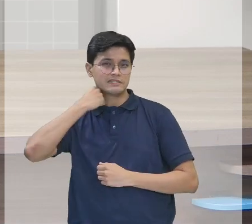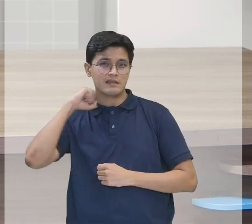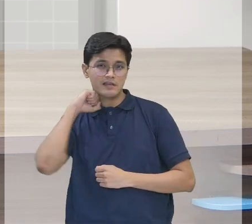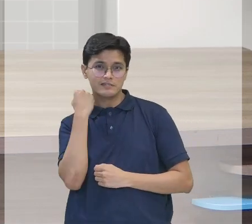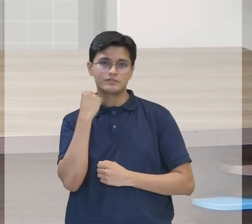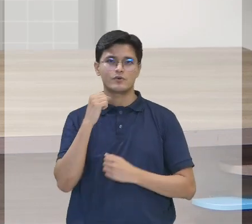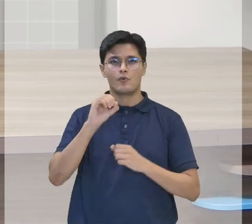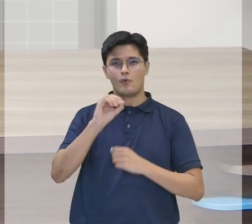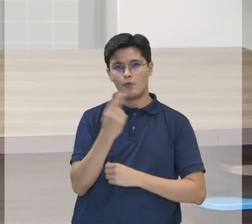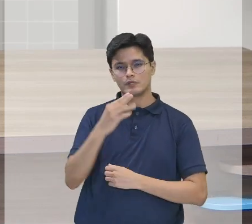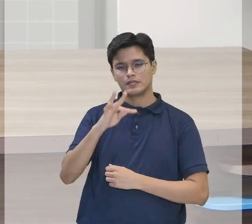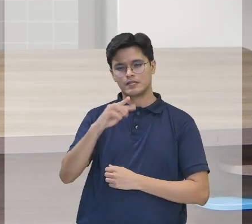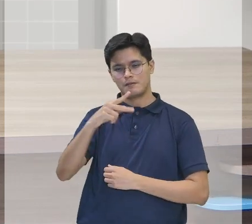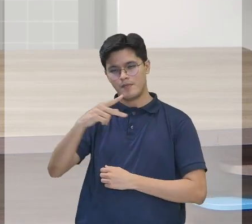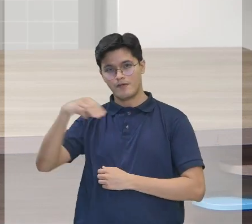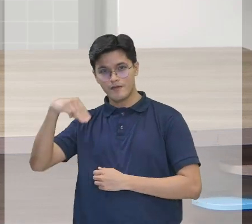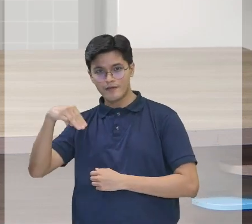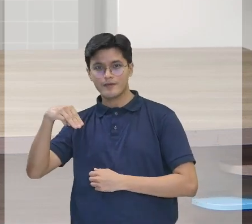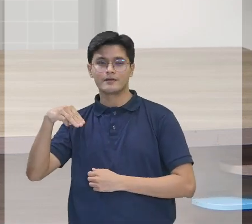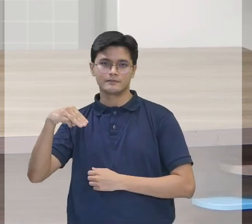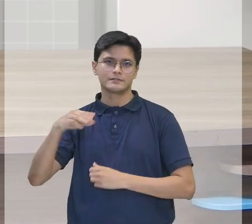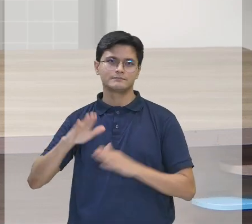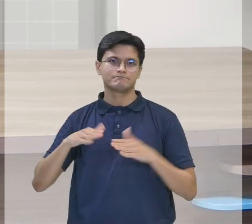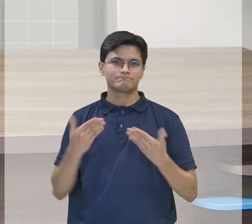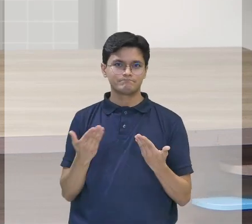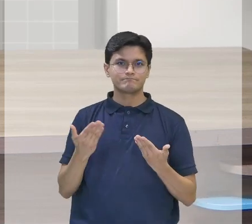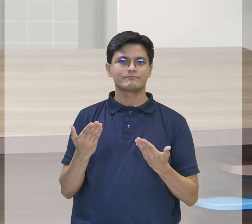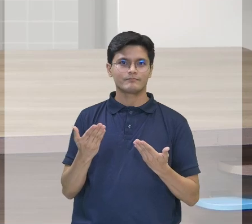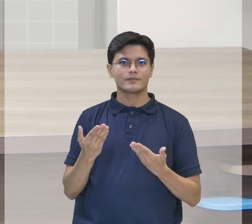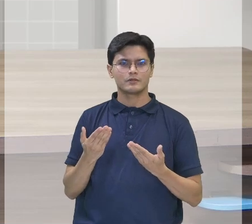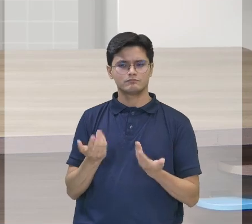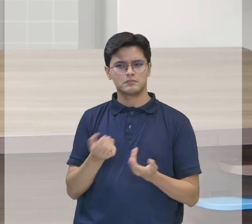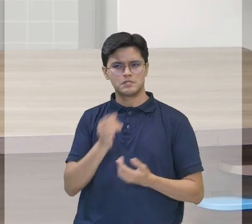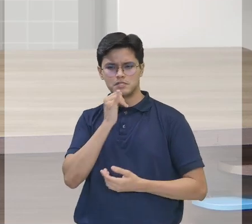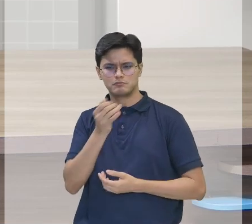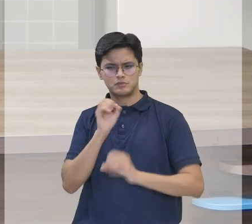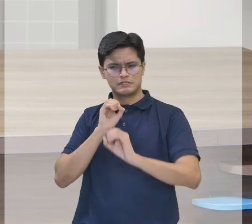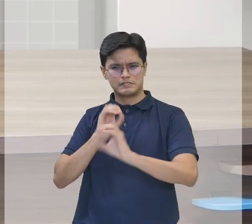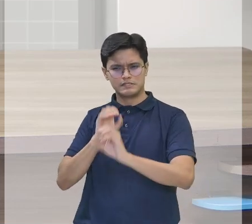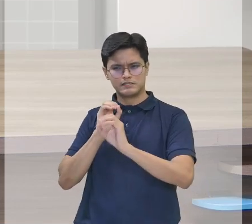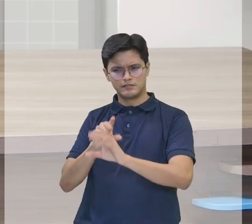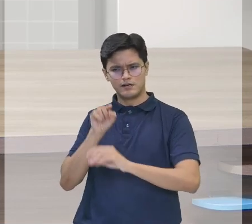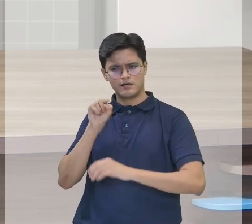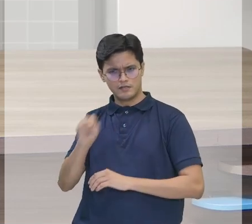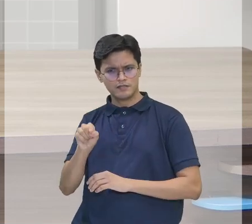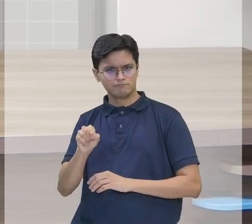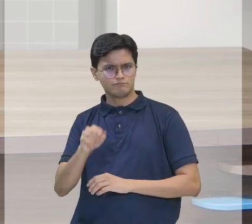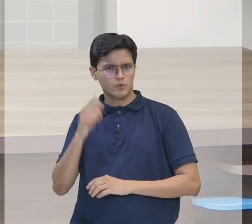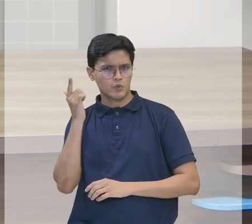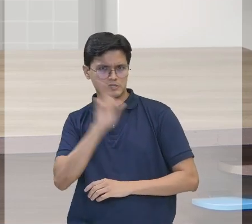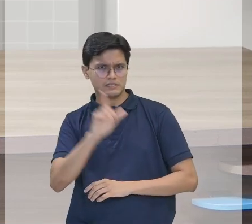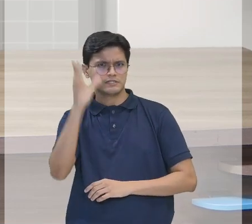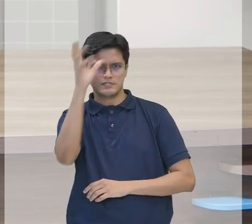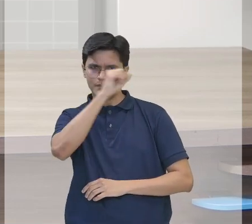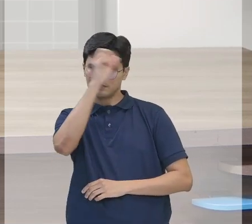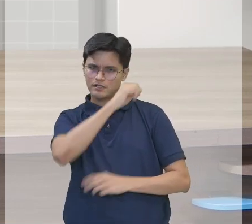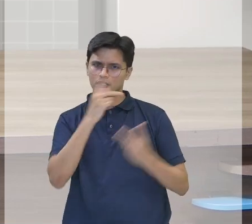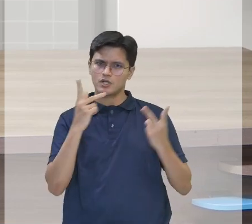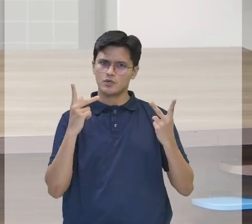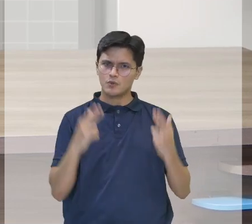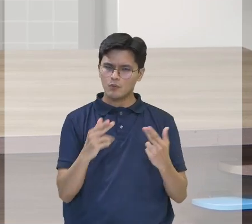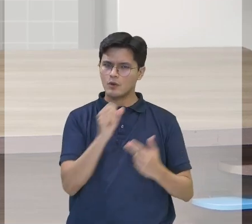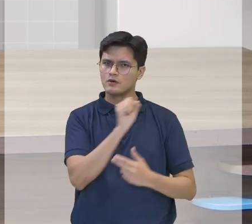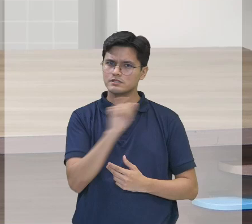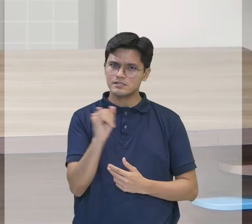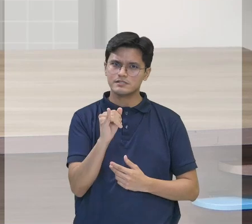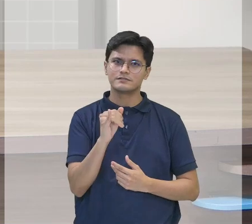acha que ensinar algo para alguém que está ali no momento estressante, que ele está ansioso, ele vai conseguir aprender da mesma forma se ele estivesse em uma condição